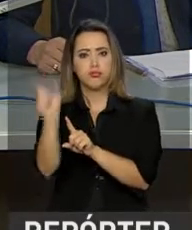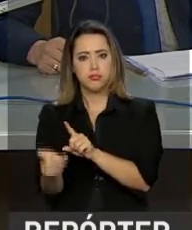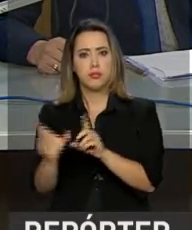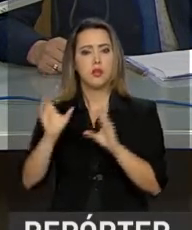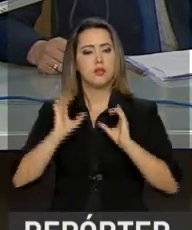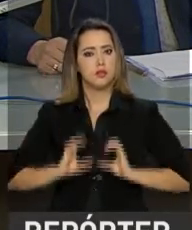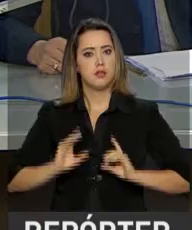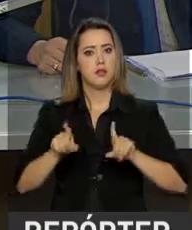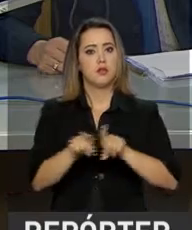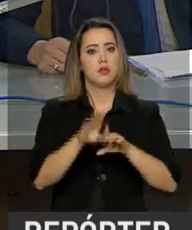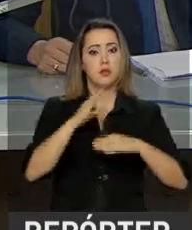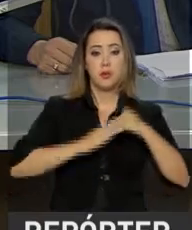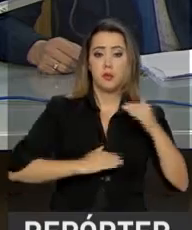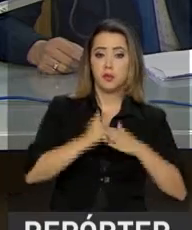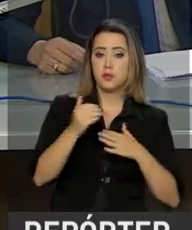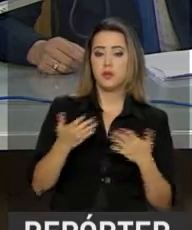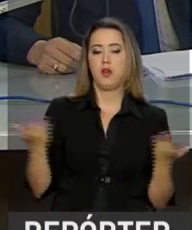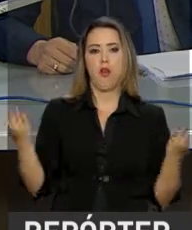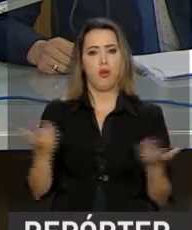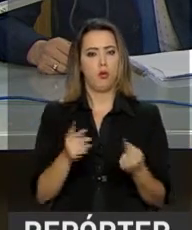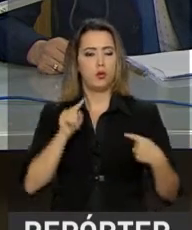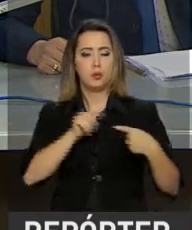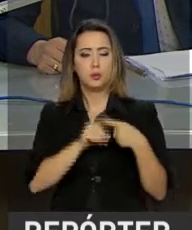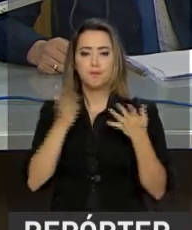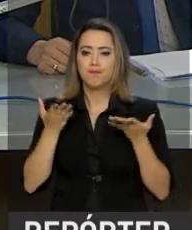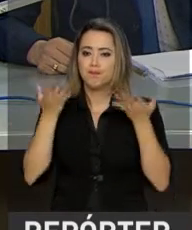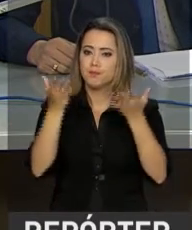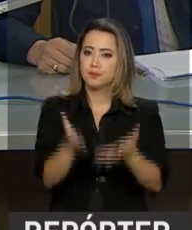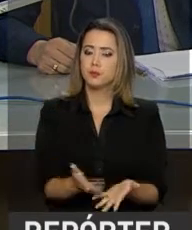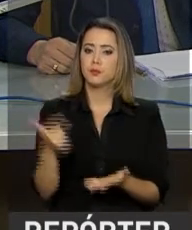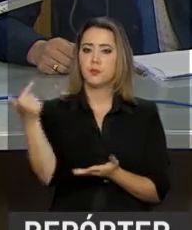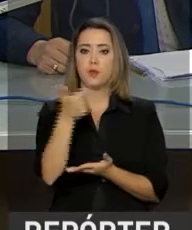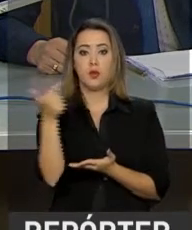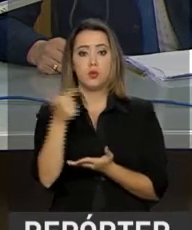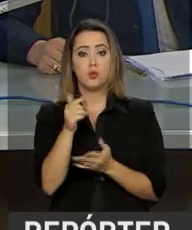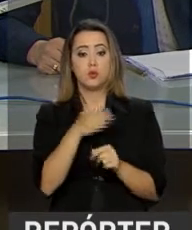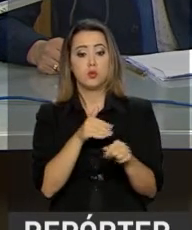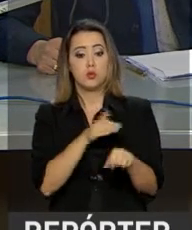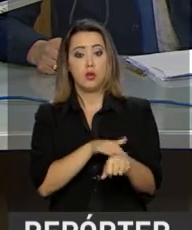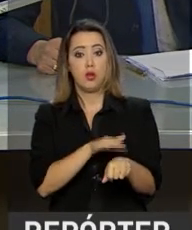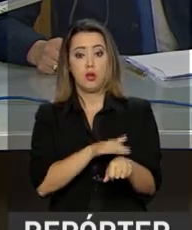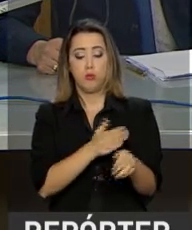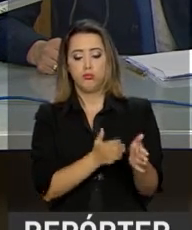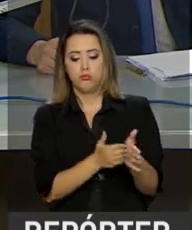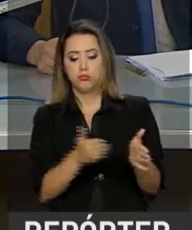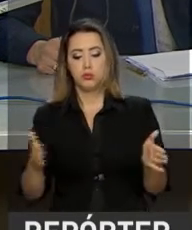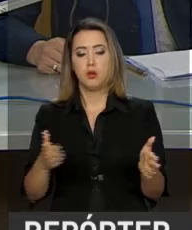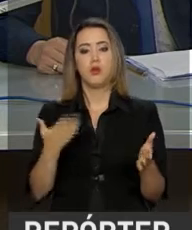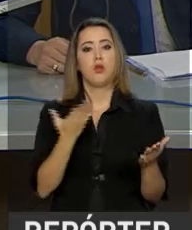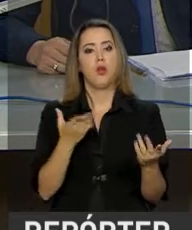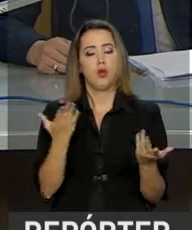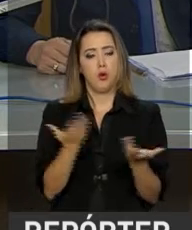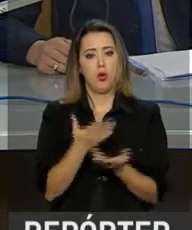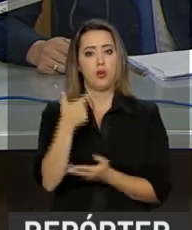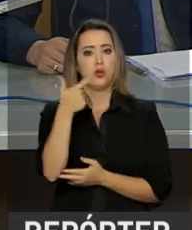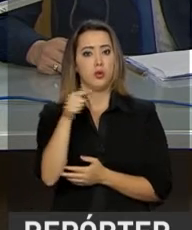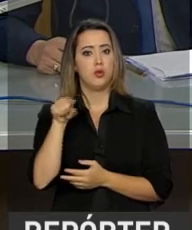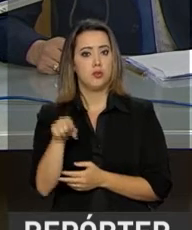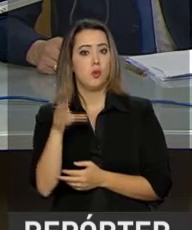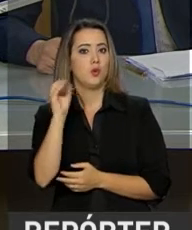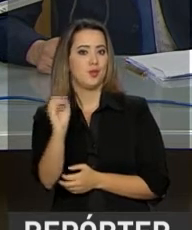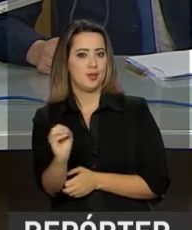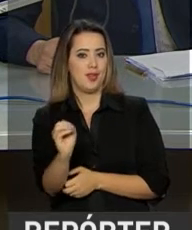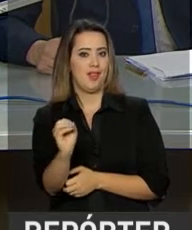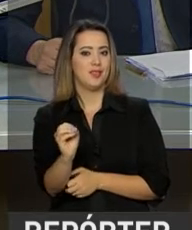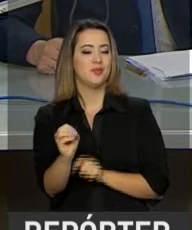manuel ferraz adianta que agora a meta é participar da segunda edição do programa o estação de eventos de 2.0